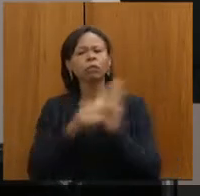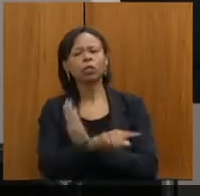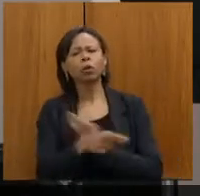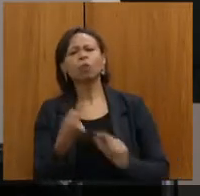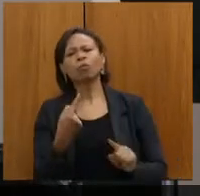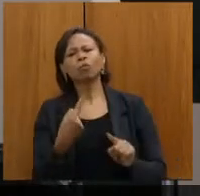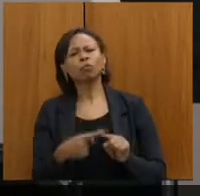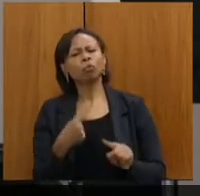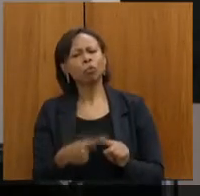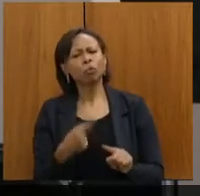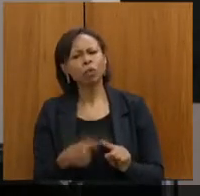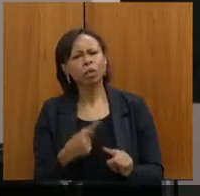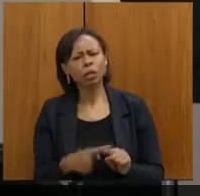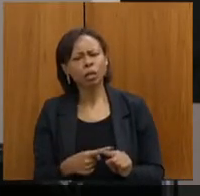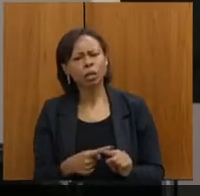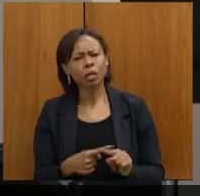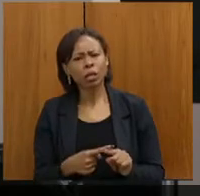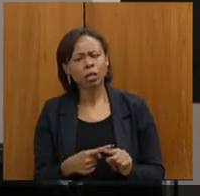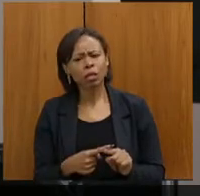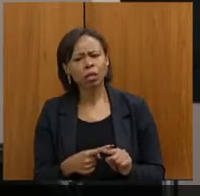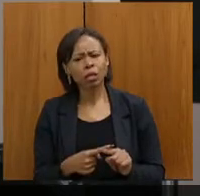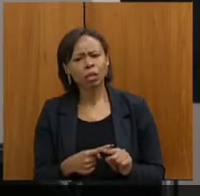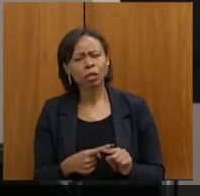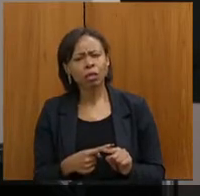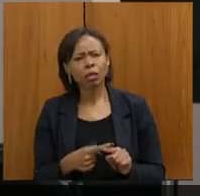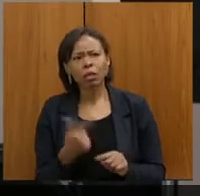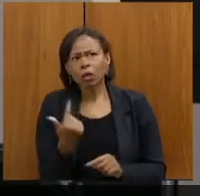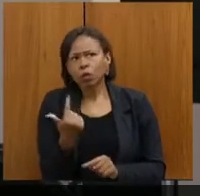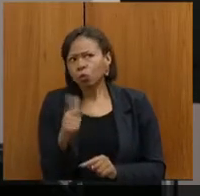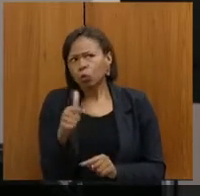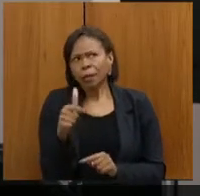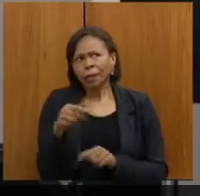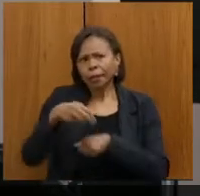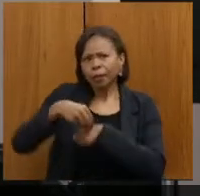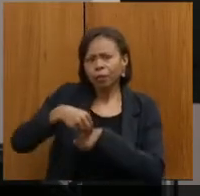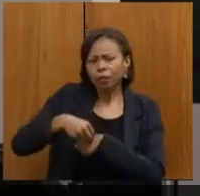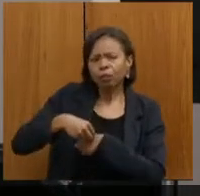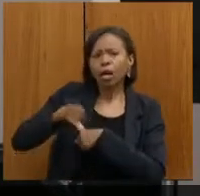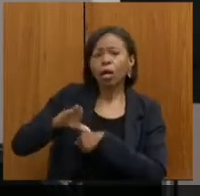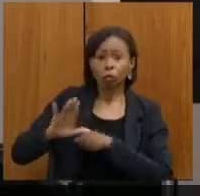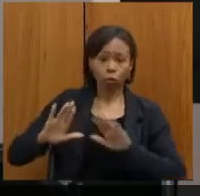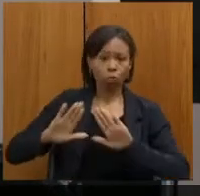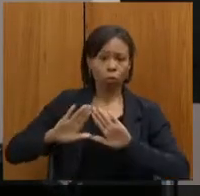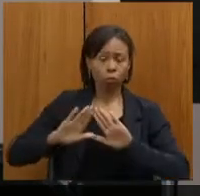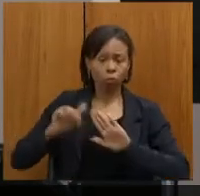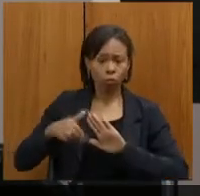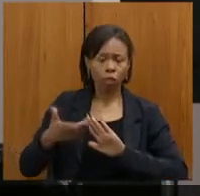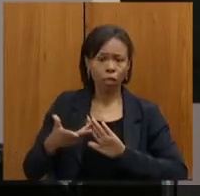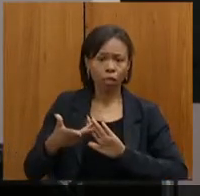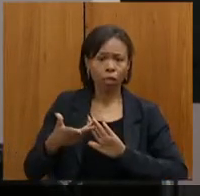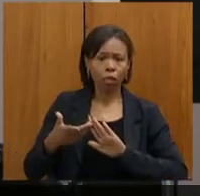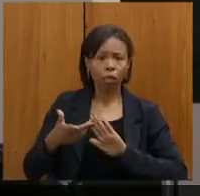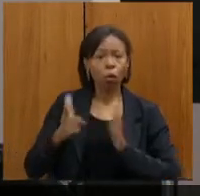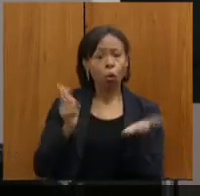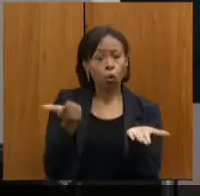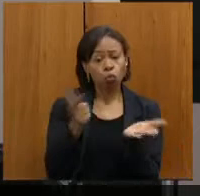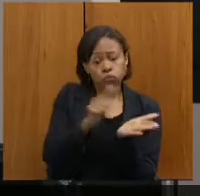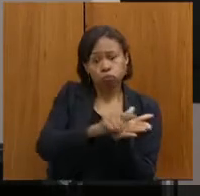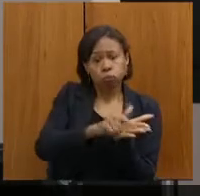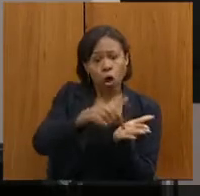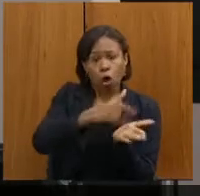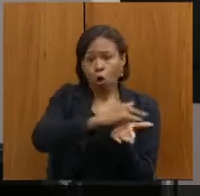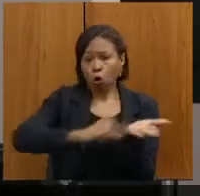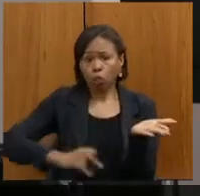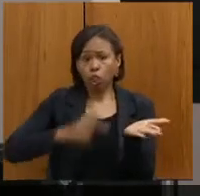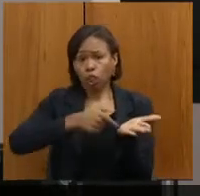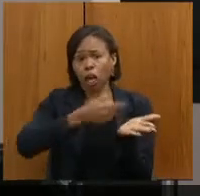excelência porque não encaminhar a casa algo que já deixe isso escrito